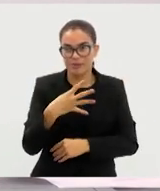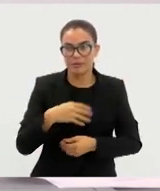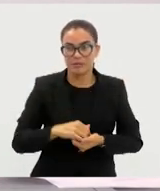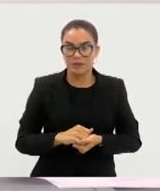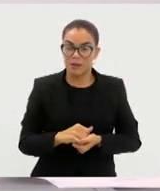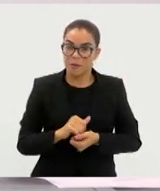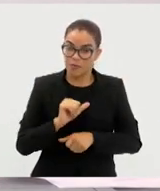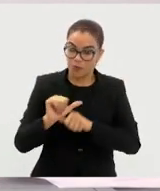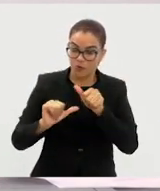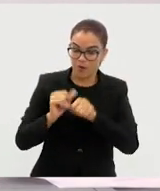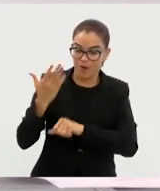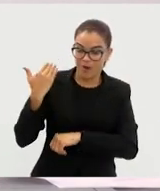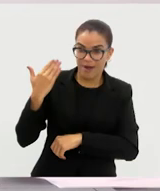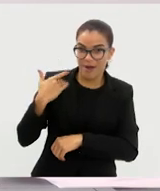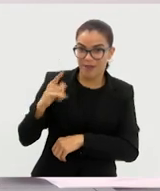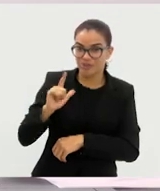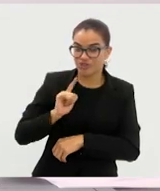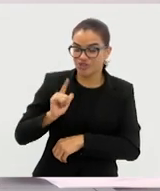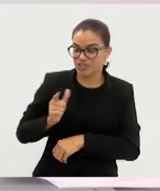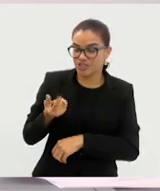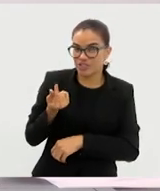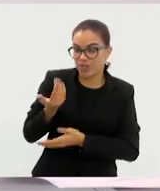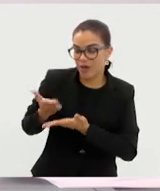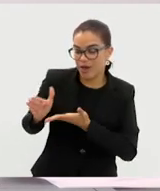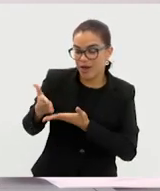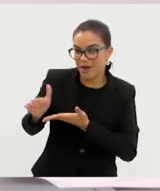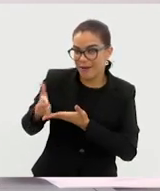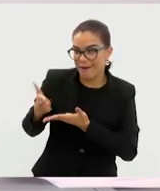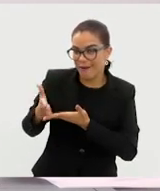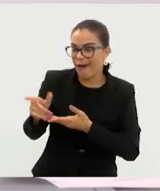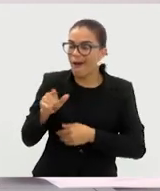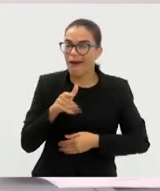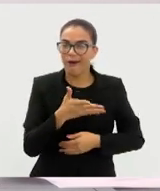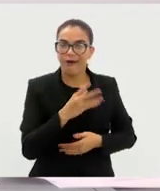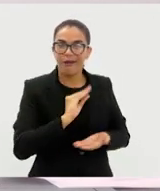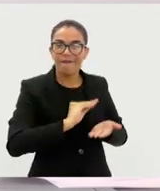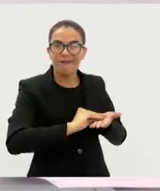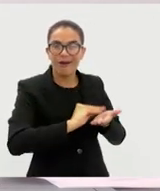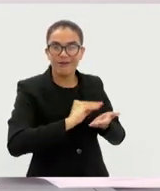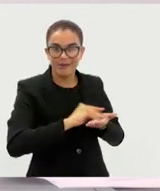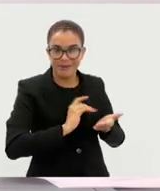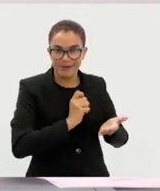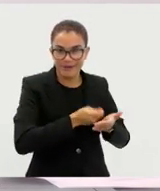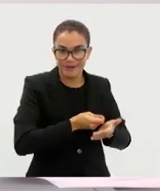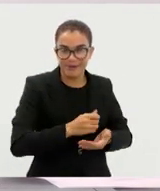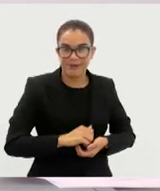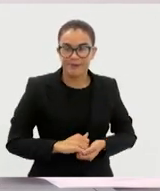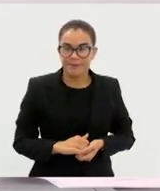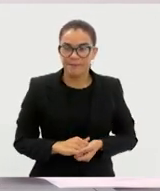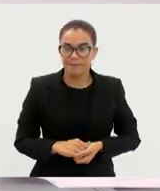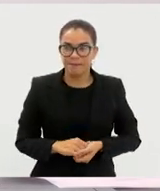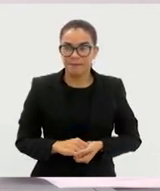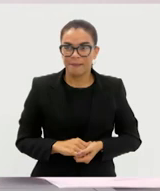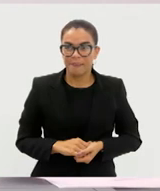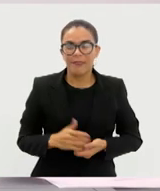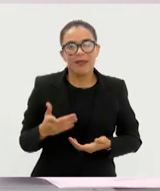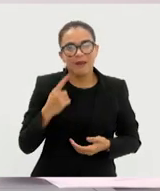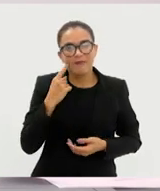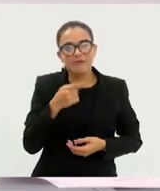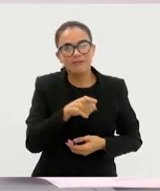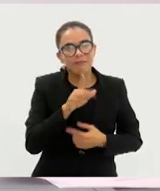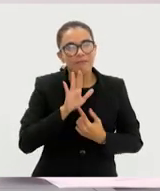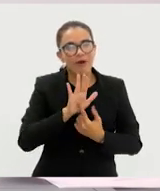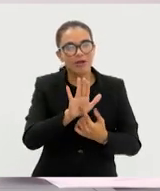Mudou o colchão. Era um colchão no resto a pagar. E só uma dúvida, você faz uma observação aqui que